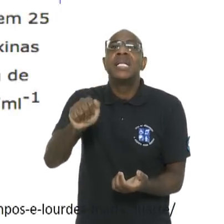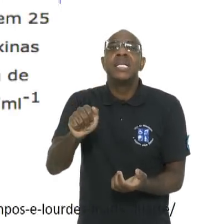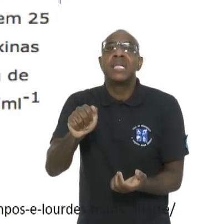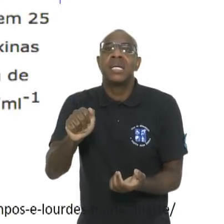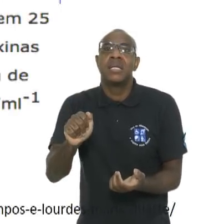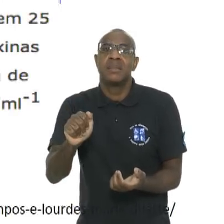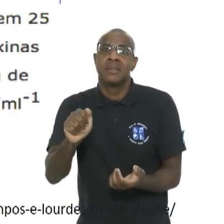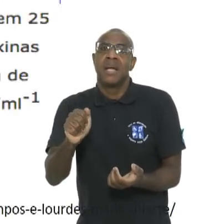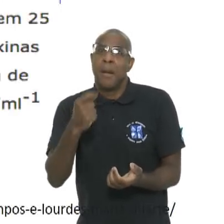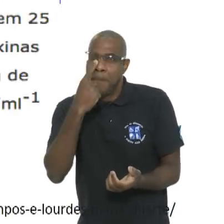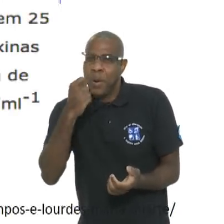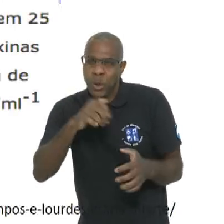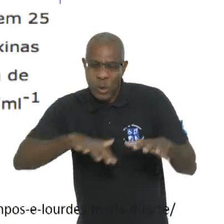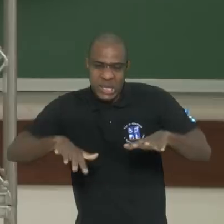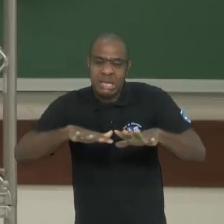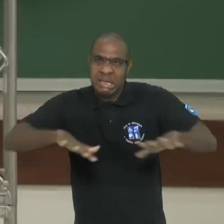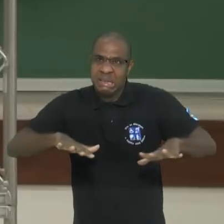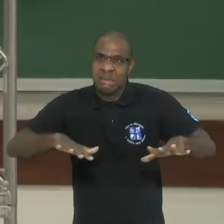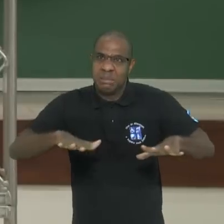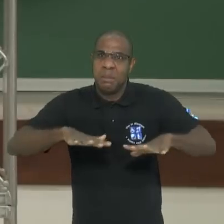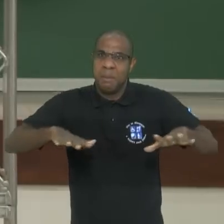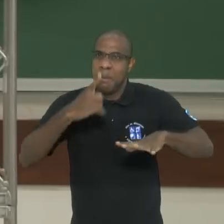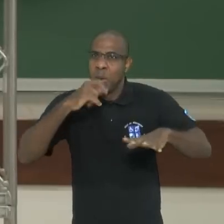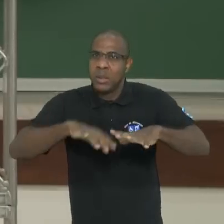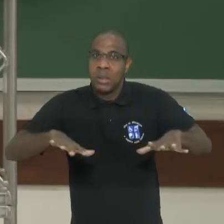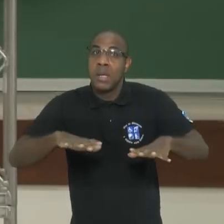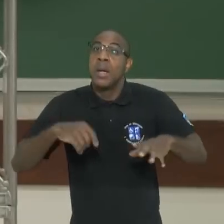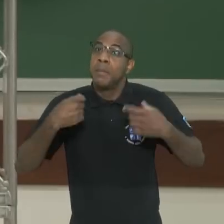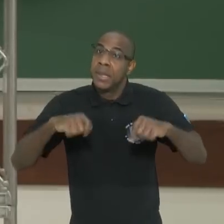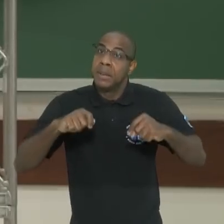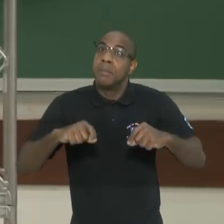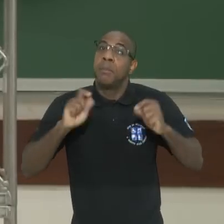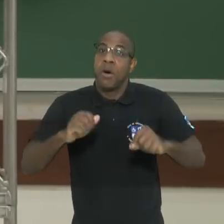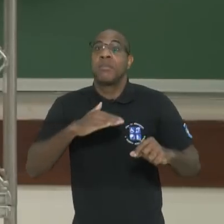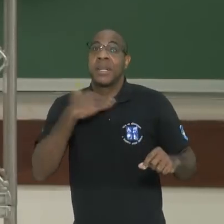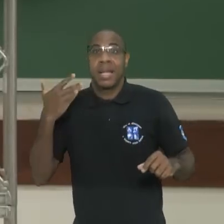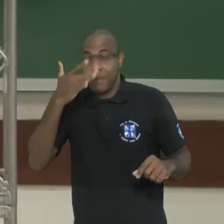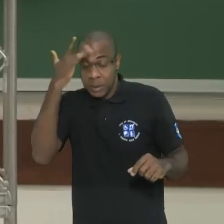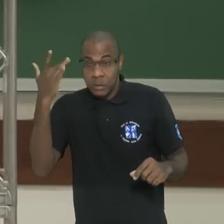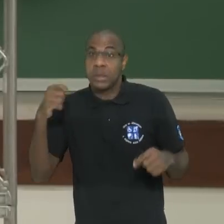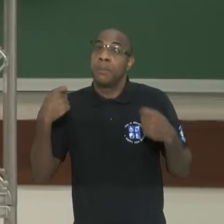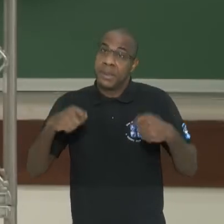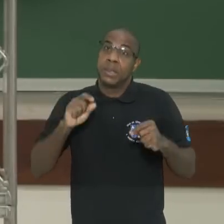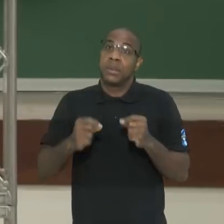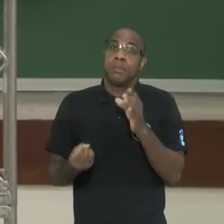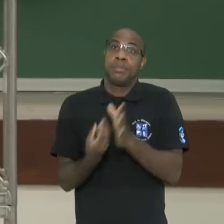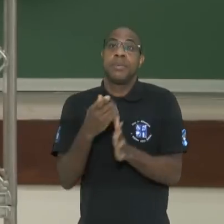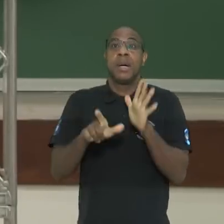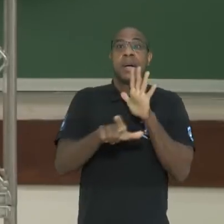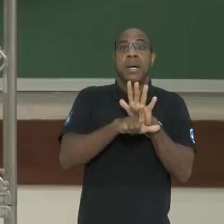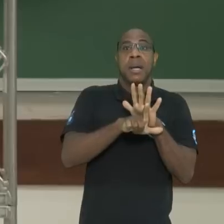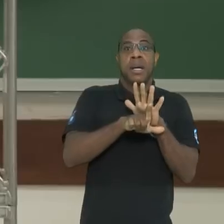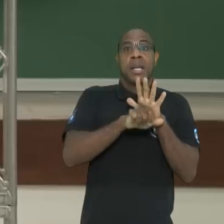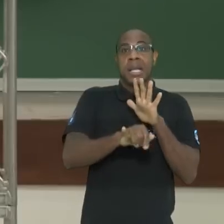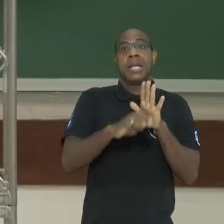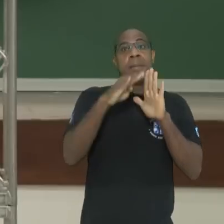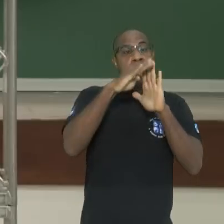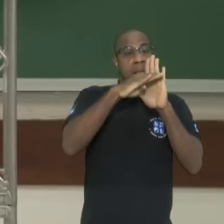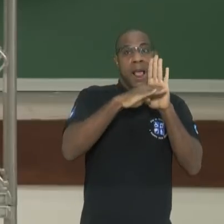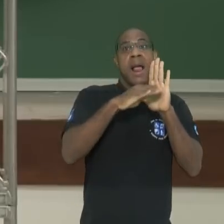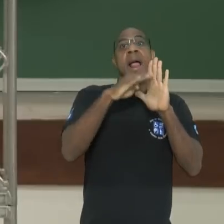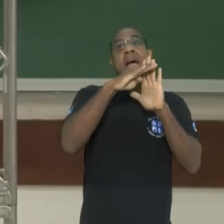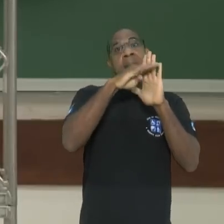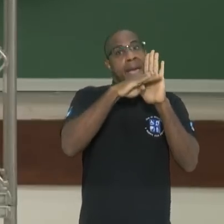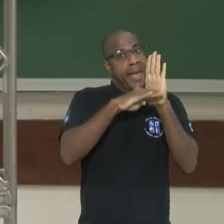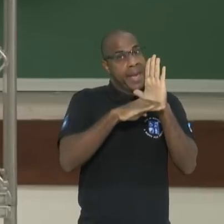água, a gente tem que estabelecer regras e, principalmente, obrigar aqueles estabelecimentos, aquelas atividades